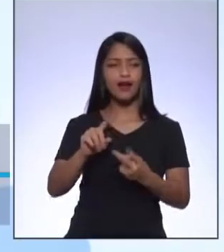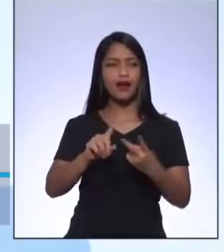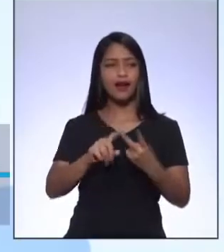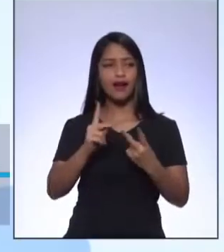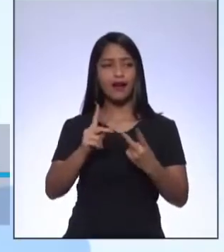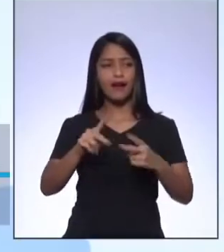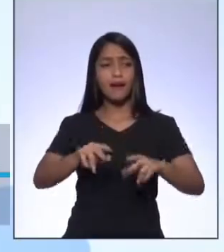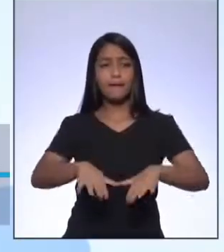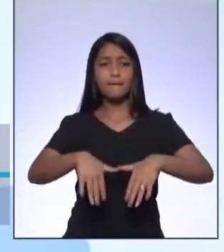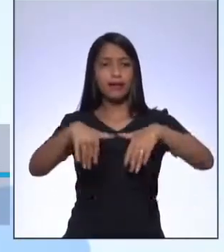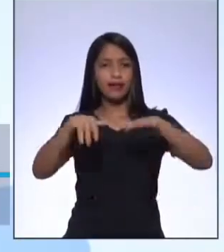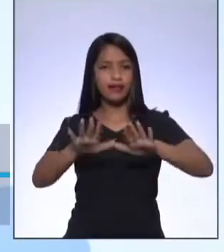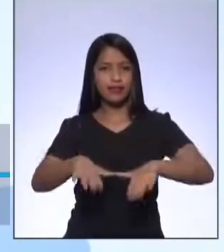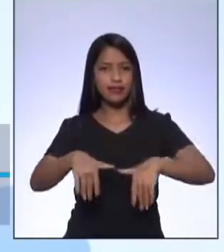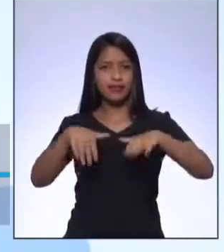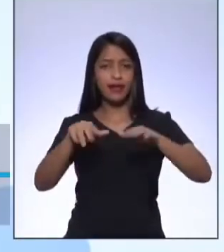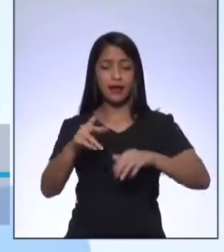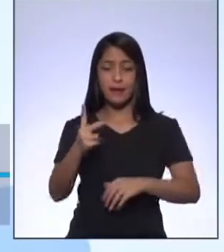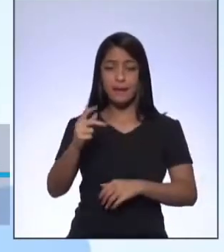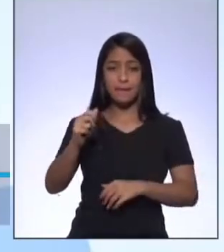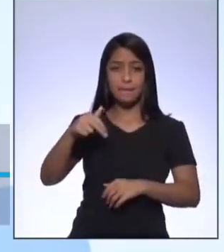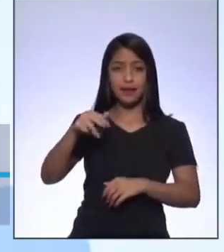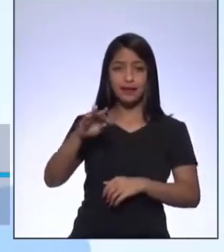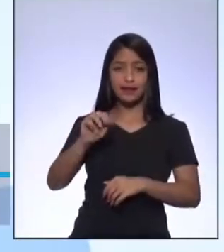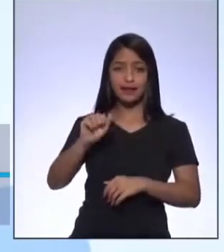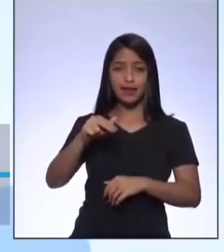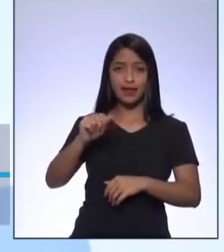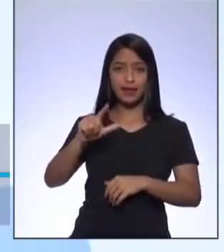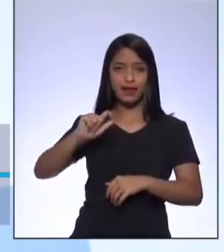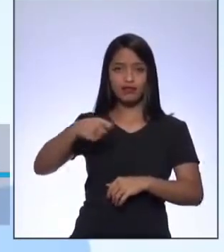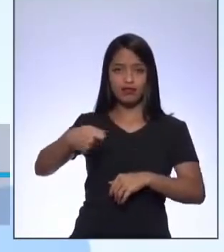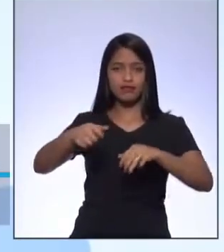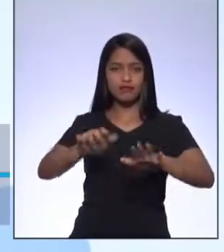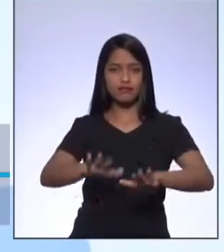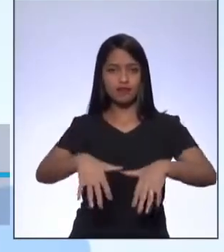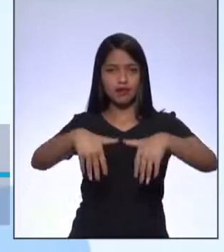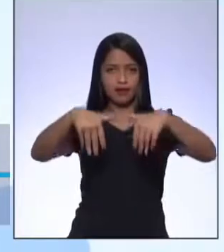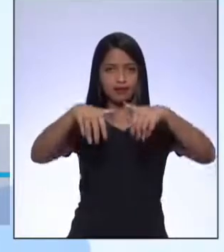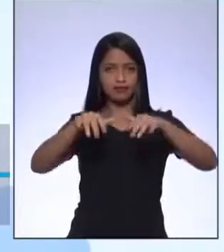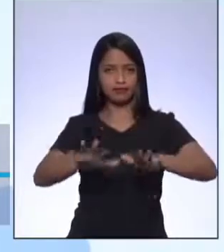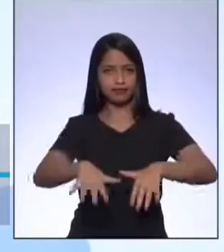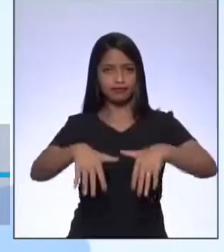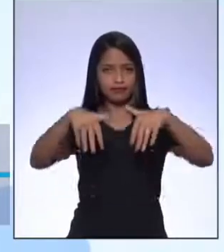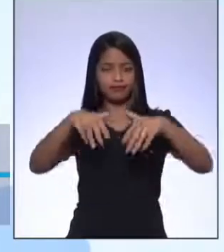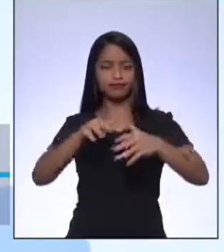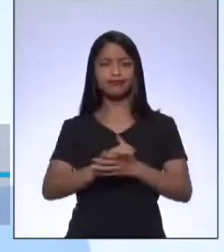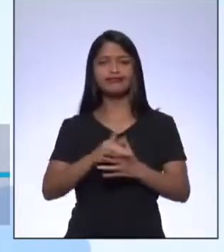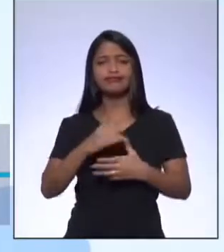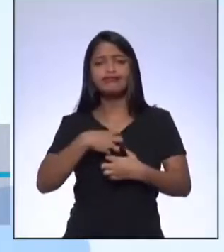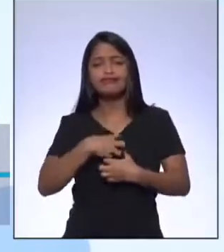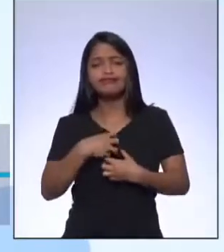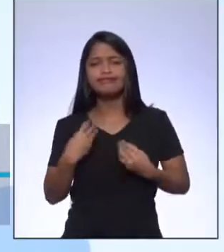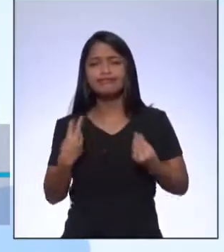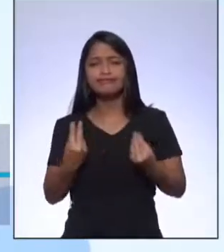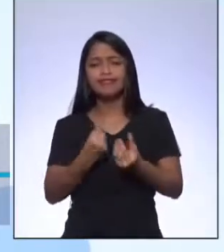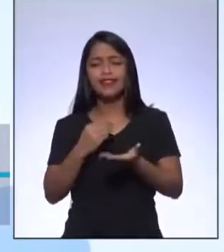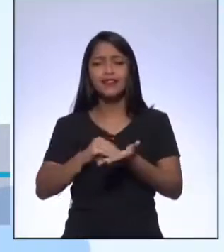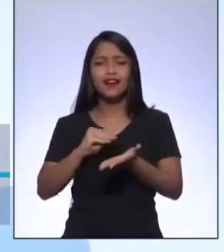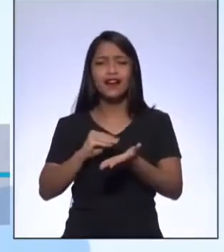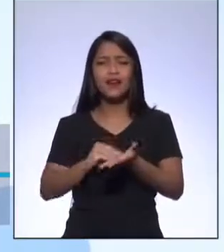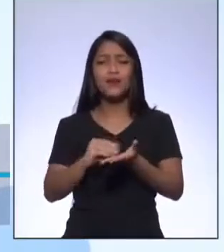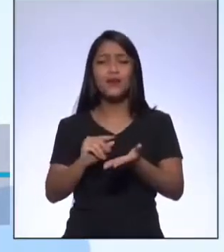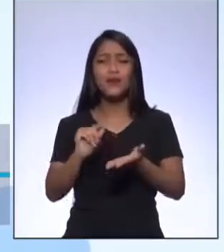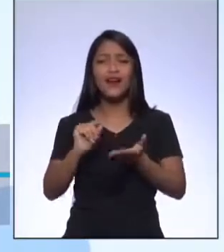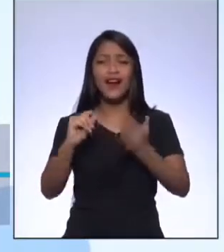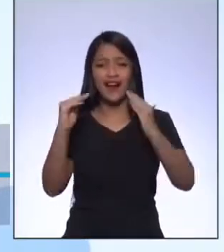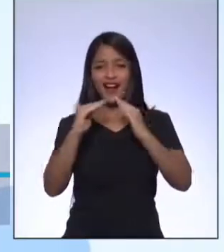Pantanal, Pampas. Eu estou sentindo falta aqui da nossa casinha, do ecossistema que a gente vive,